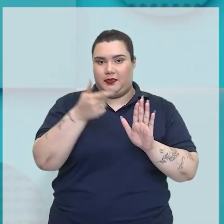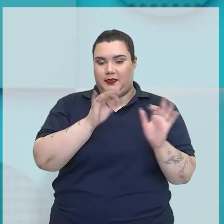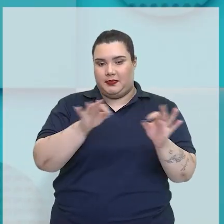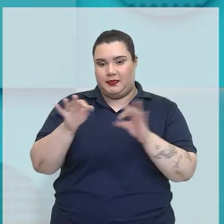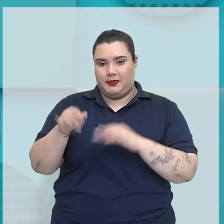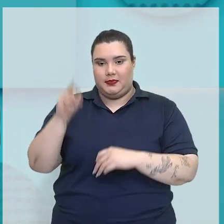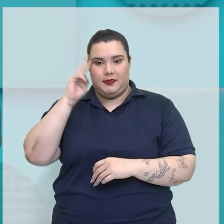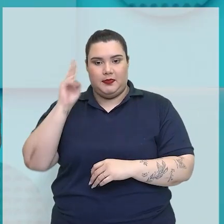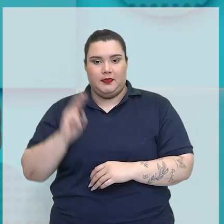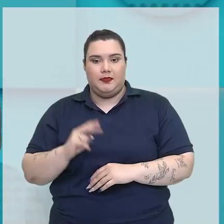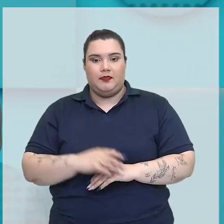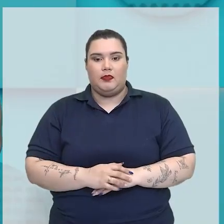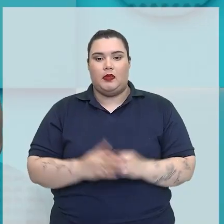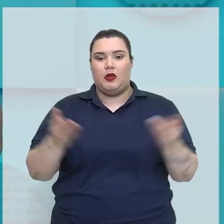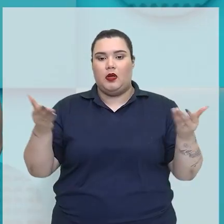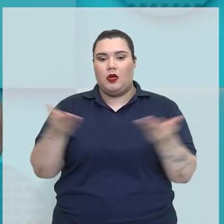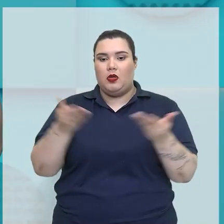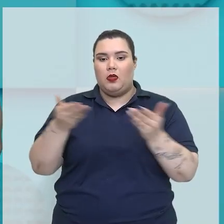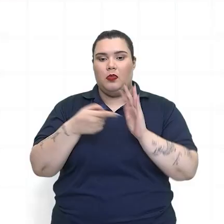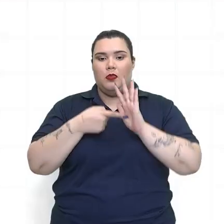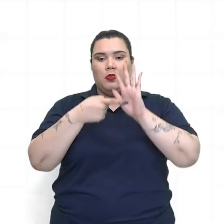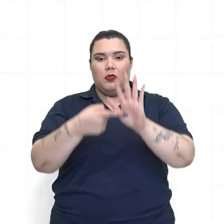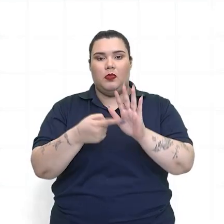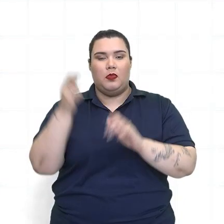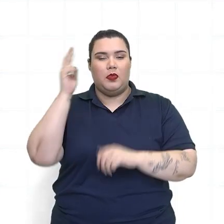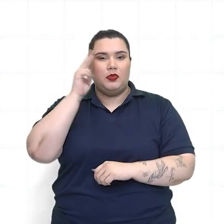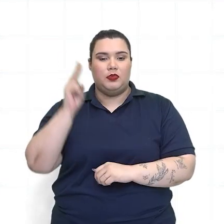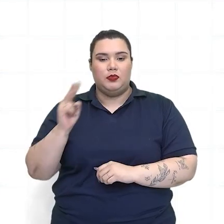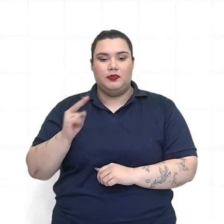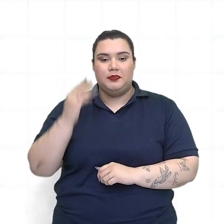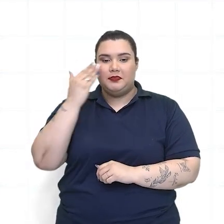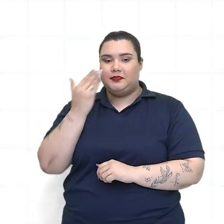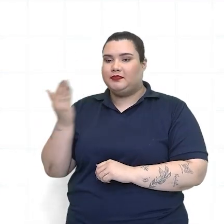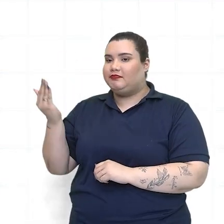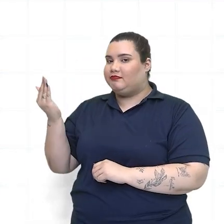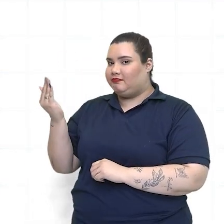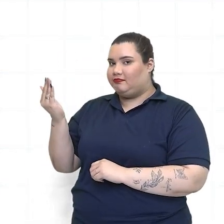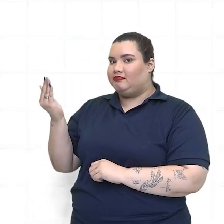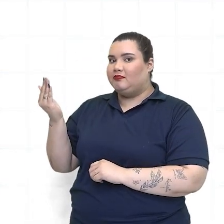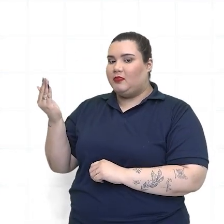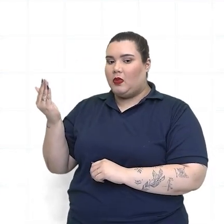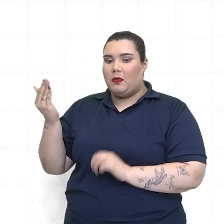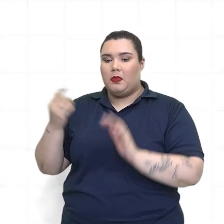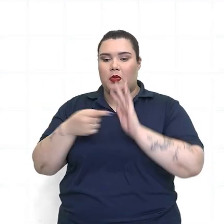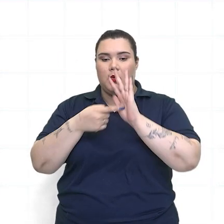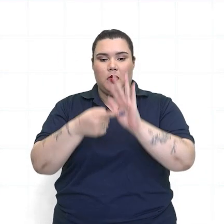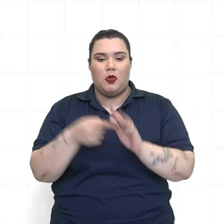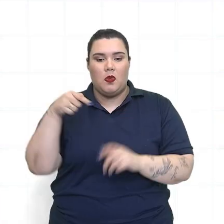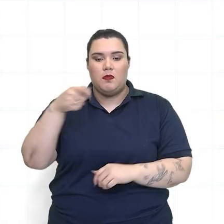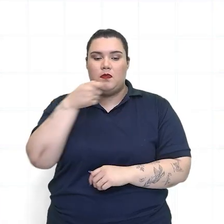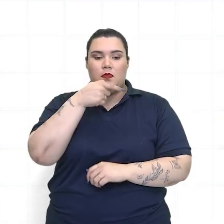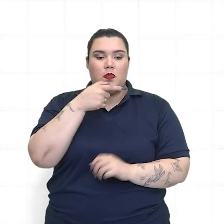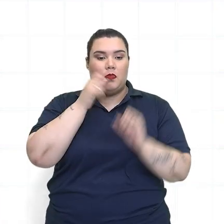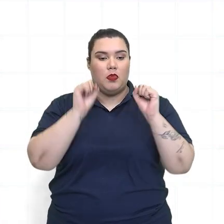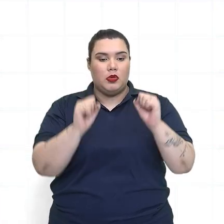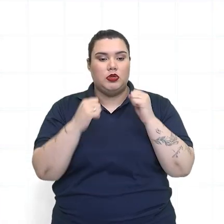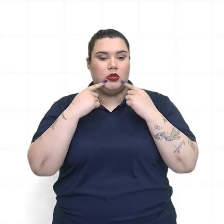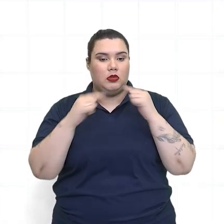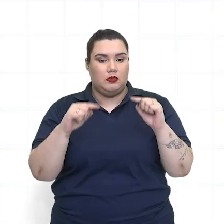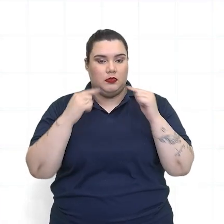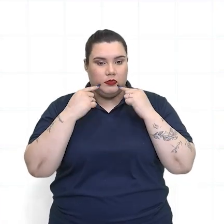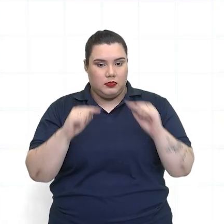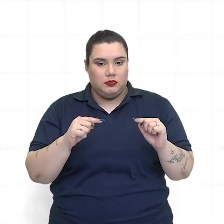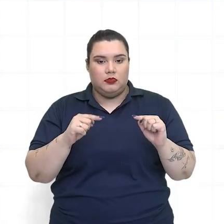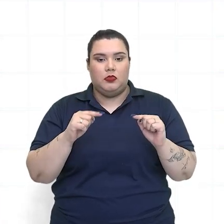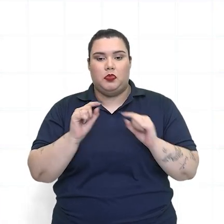E agora a gente vai para uma história em quadrinhos, para mostrar para vocês que o humor também ele pode ser crítico, né? Numa linguagem